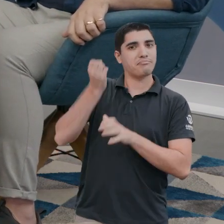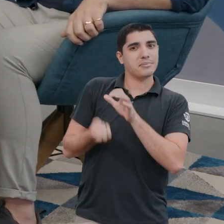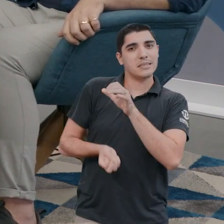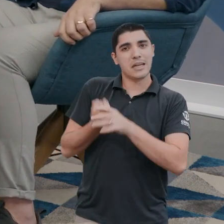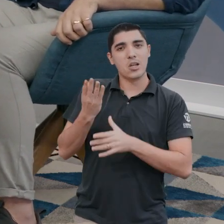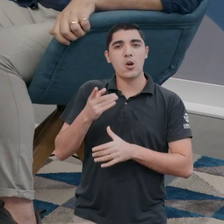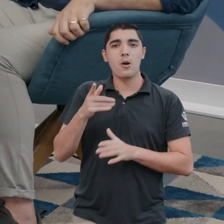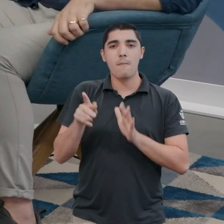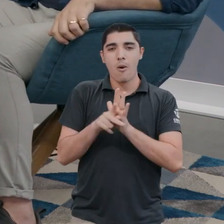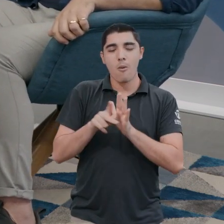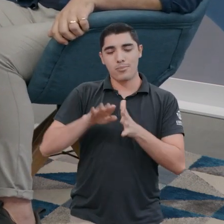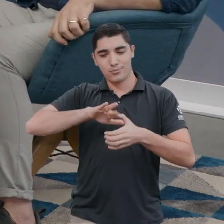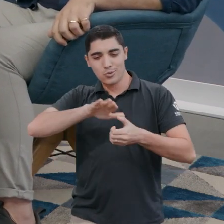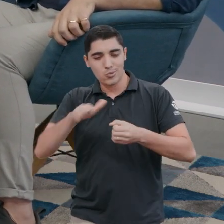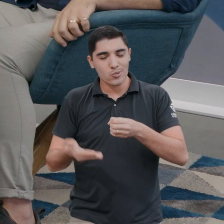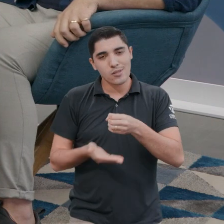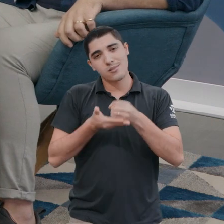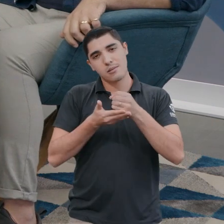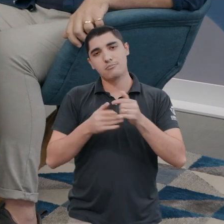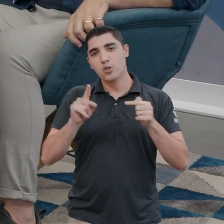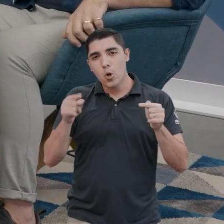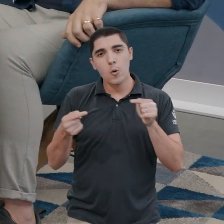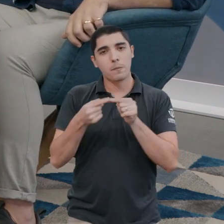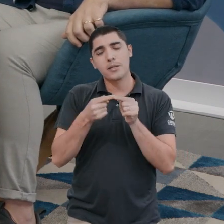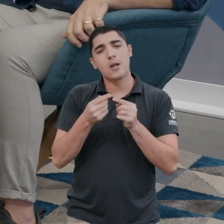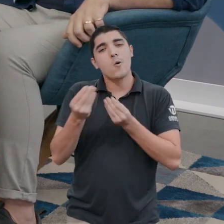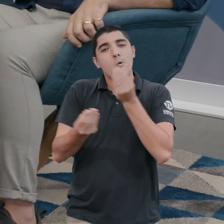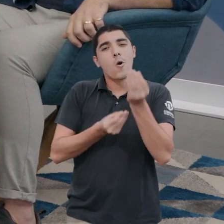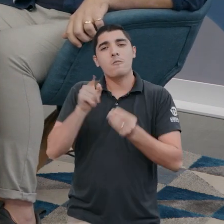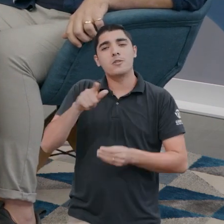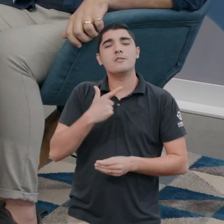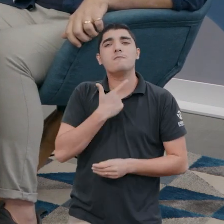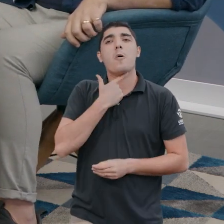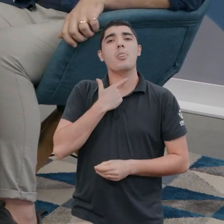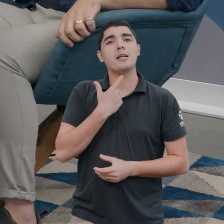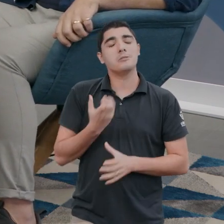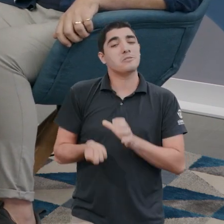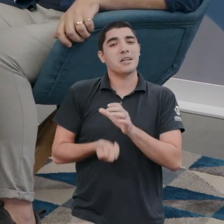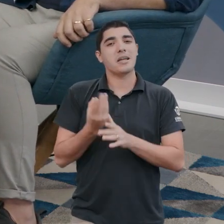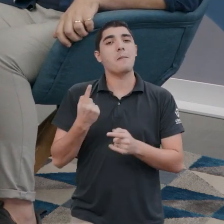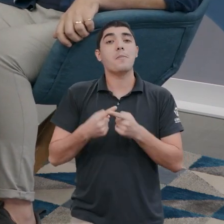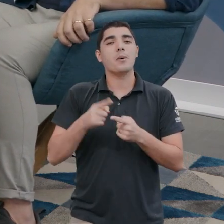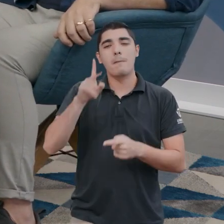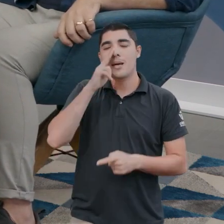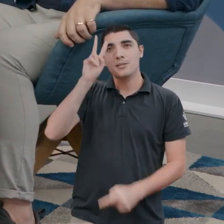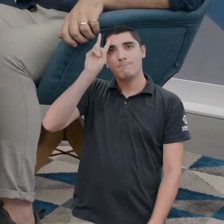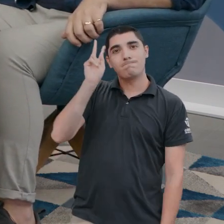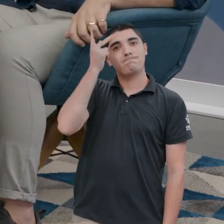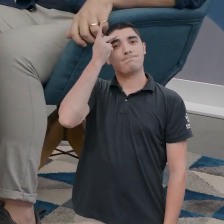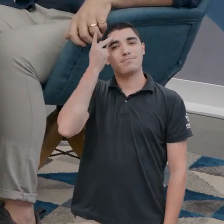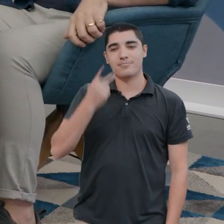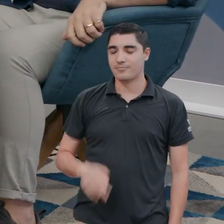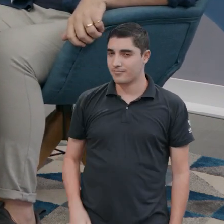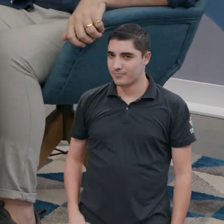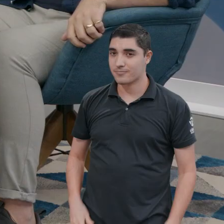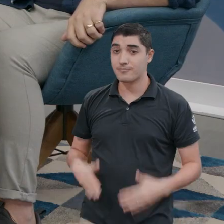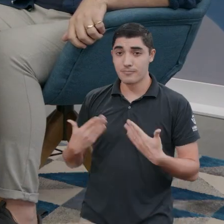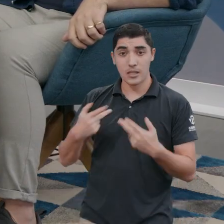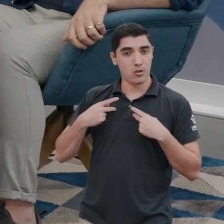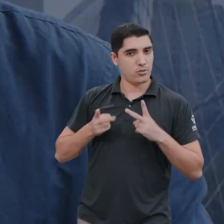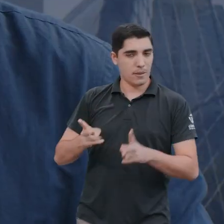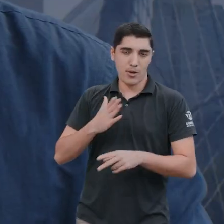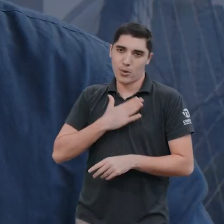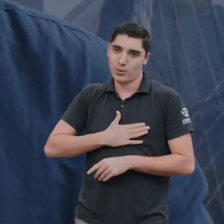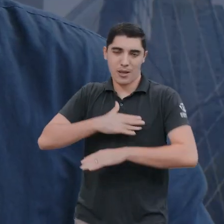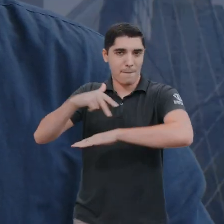essa ideia de pensar na sustentabilidade, onde que foi que te despertou, que virou a chavinha? Perfeito. Eu sempre gostei